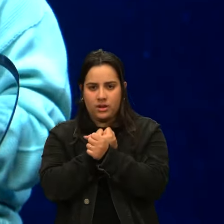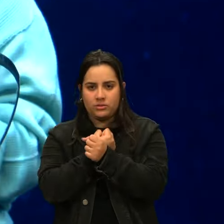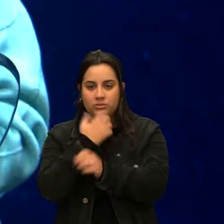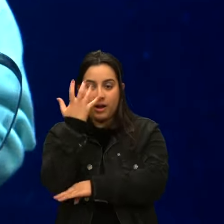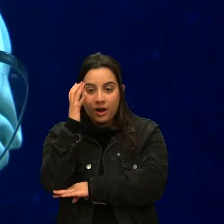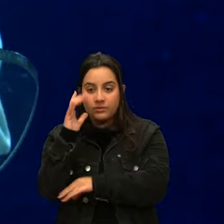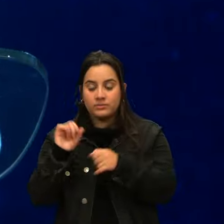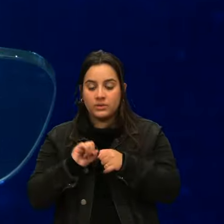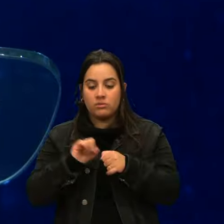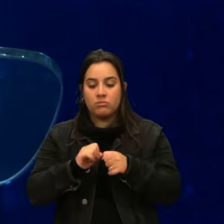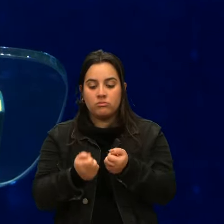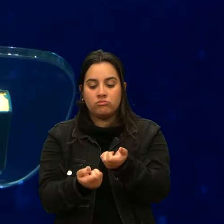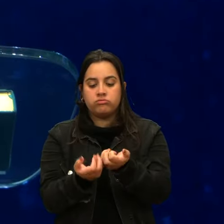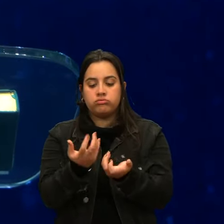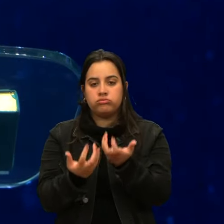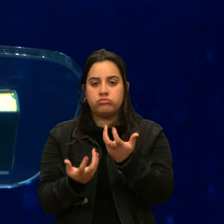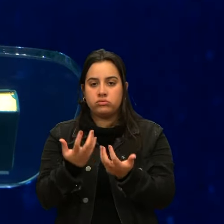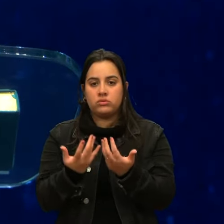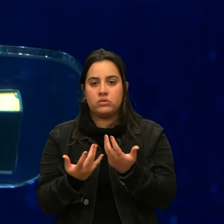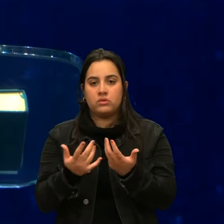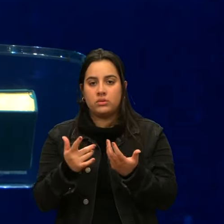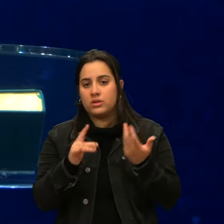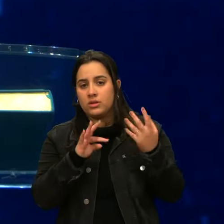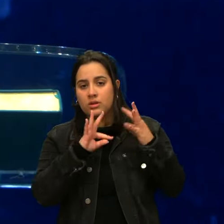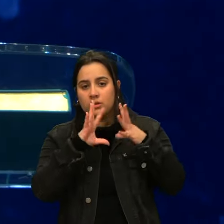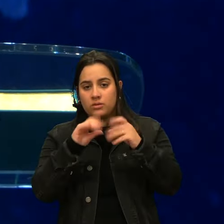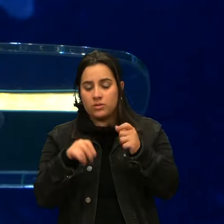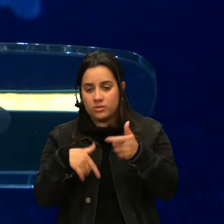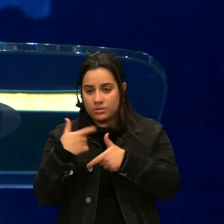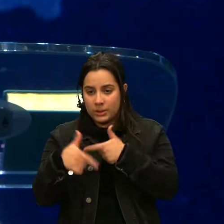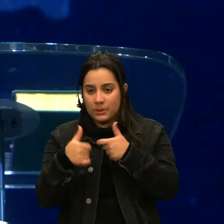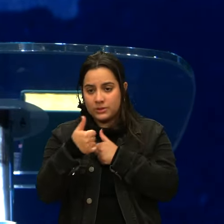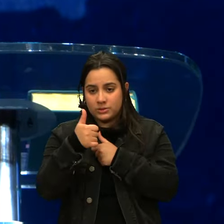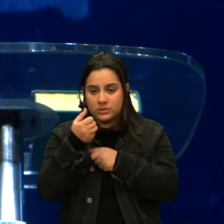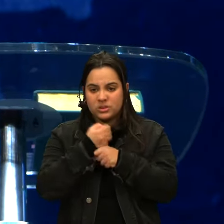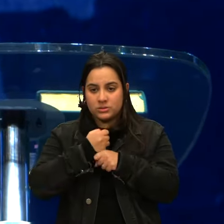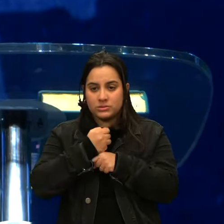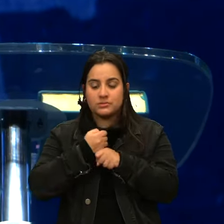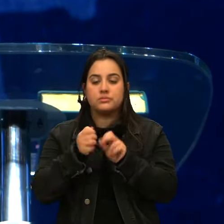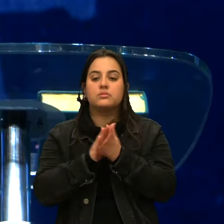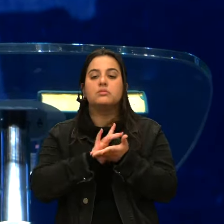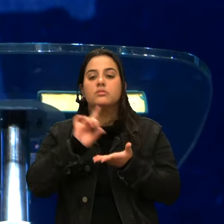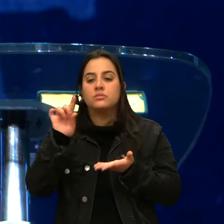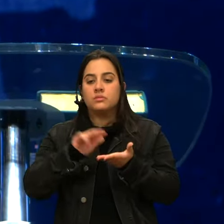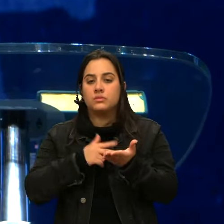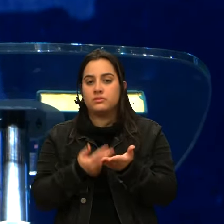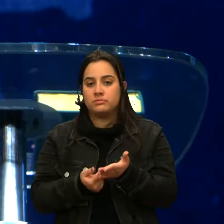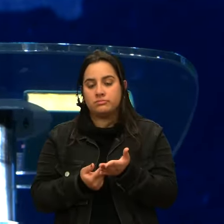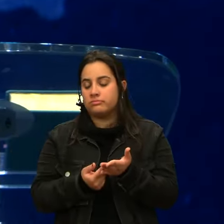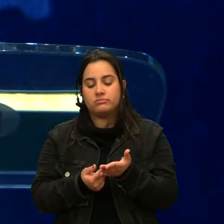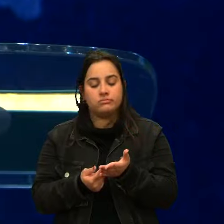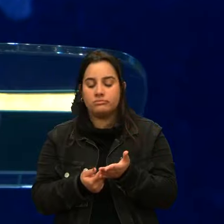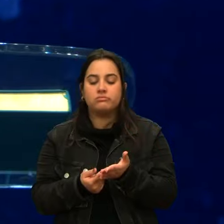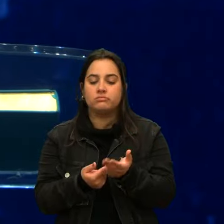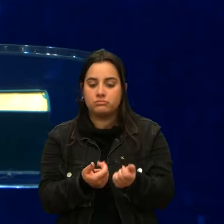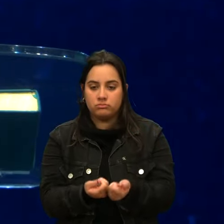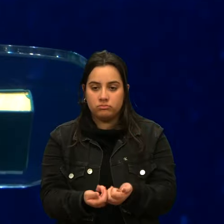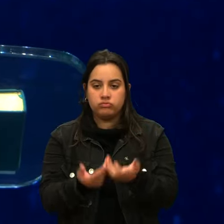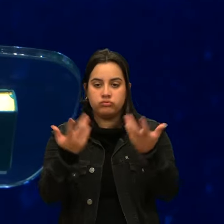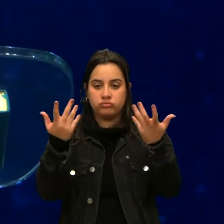na frente dela e pegaram todo o trabalho dela de 11 anos traduzindo a Bíblia e queimaram naquela fogueira na frente